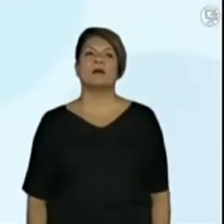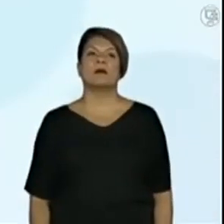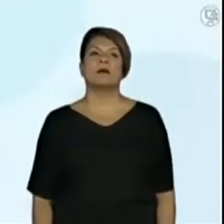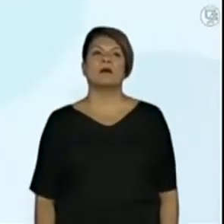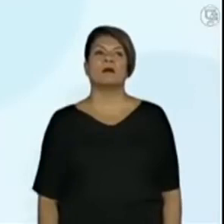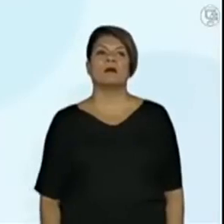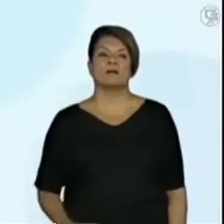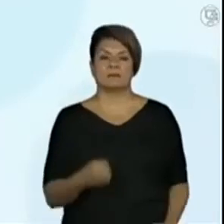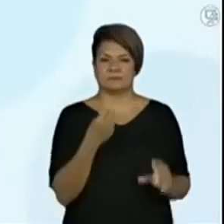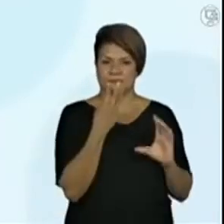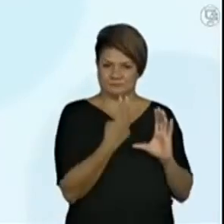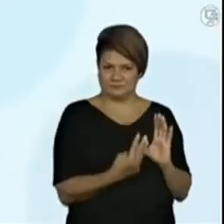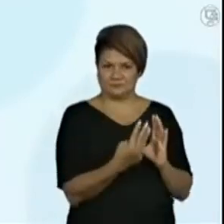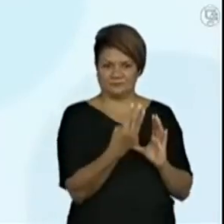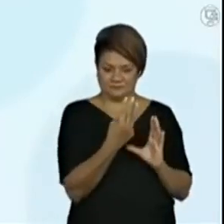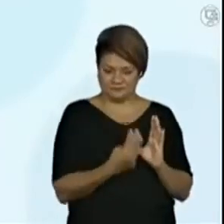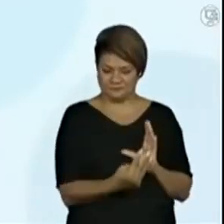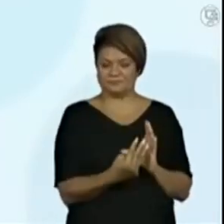3 bombons.